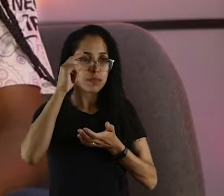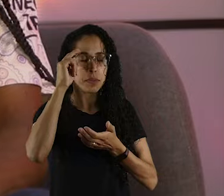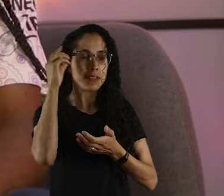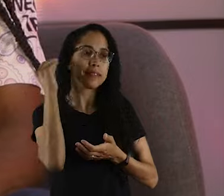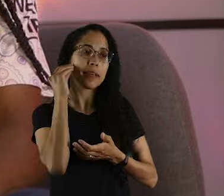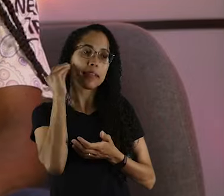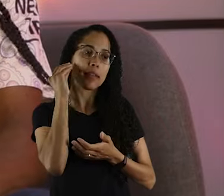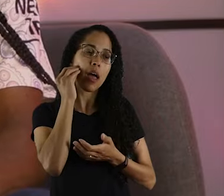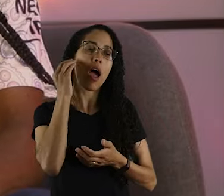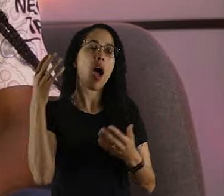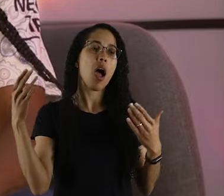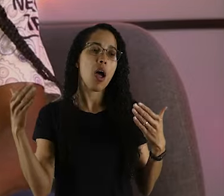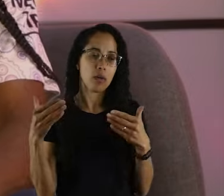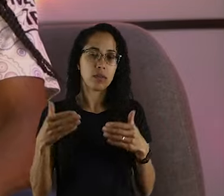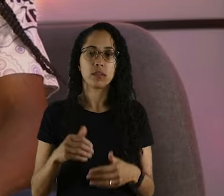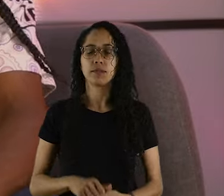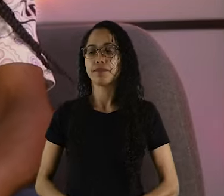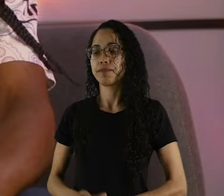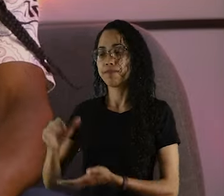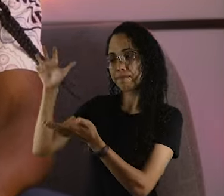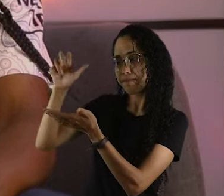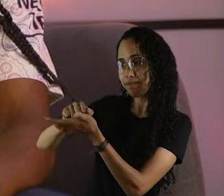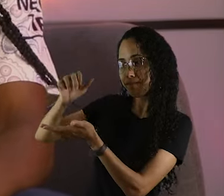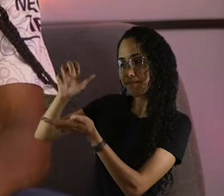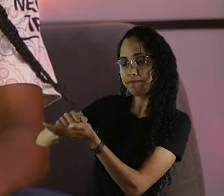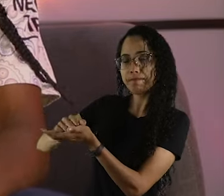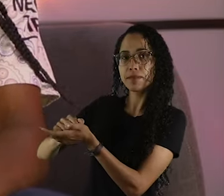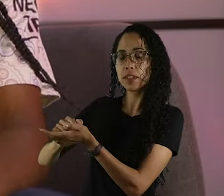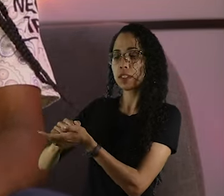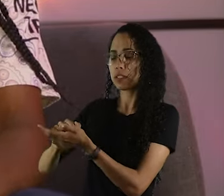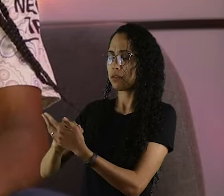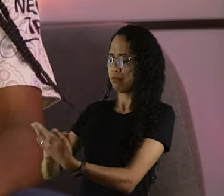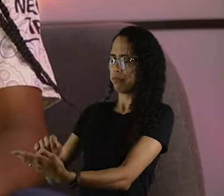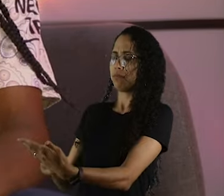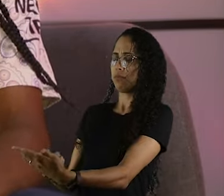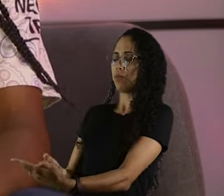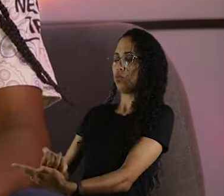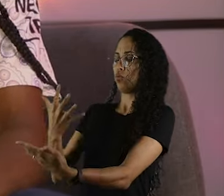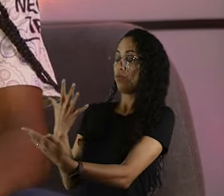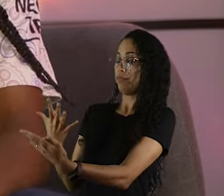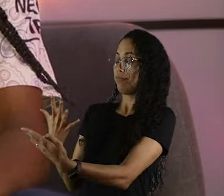Vou tentar agora, né? Abaixei o aplicativo. Quando eu instalei,